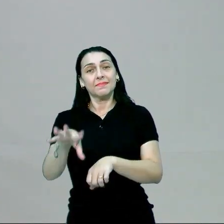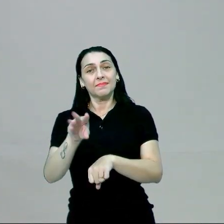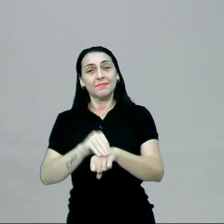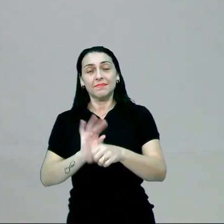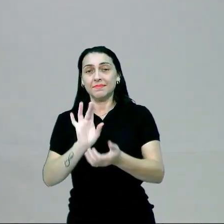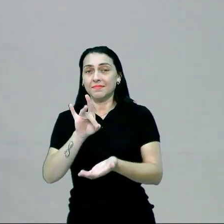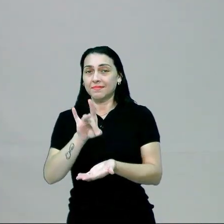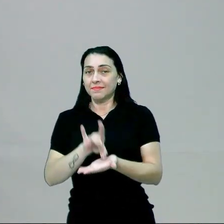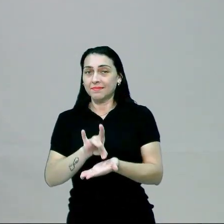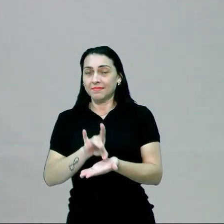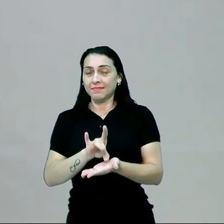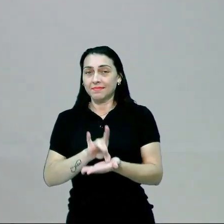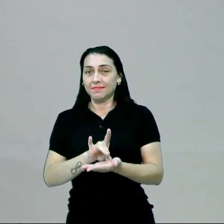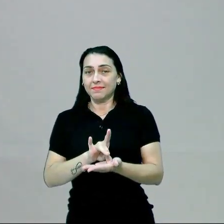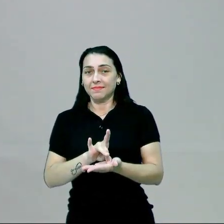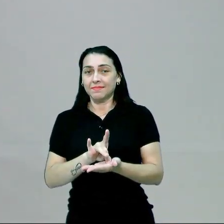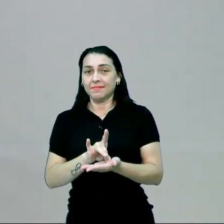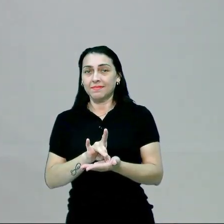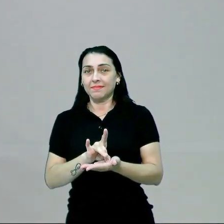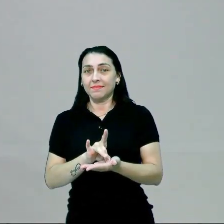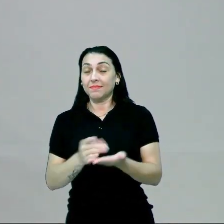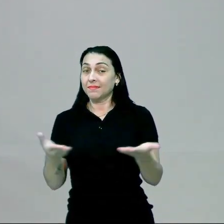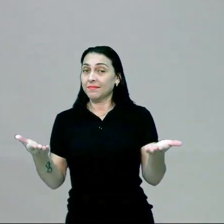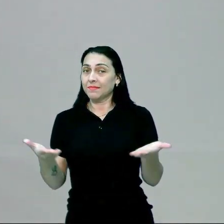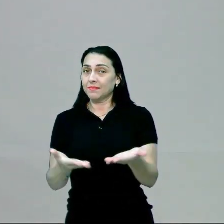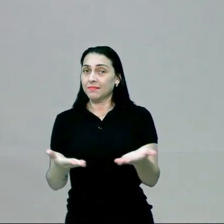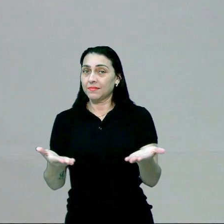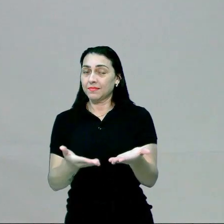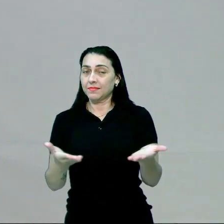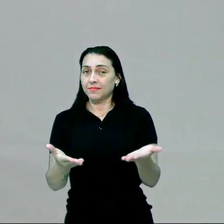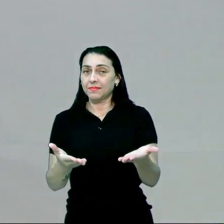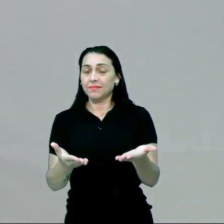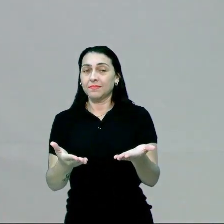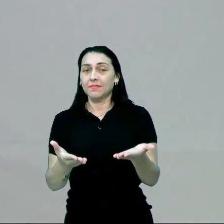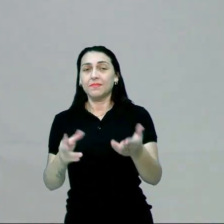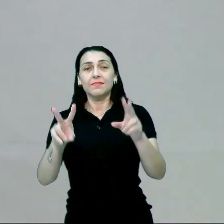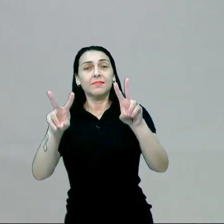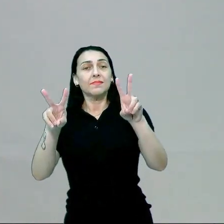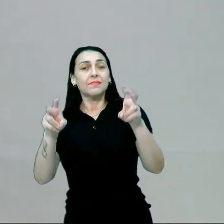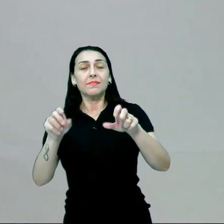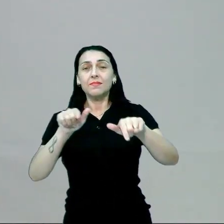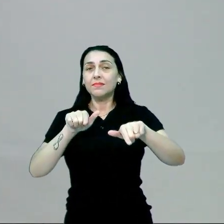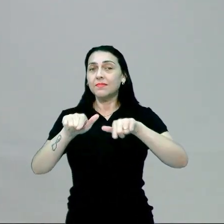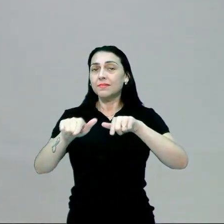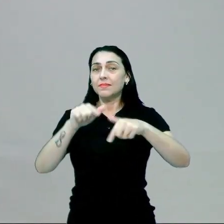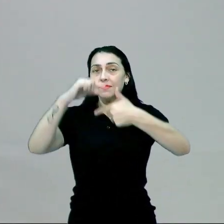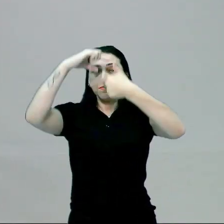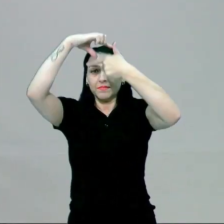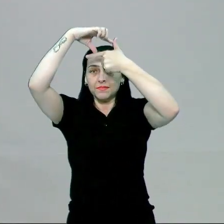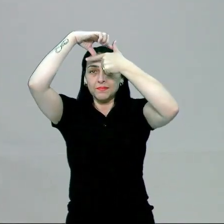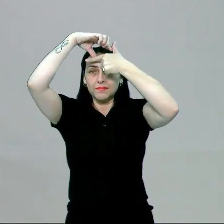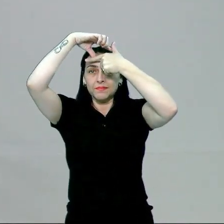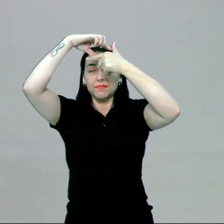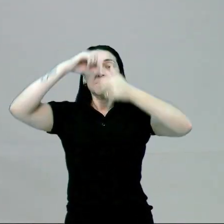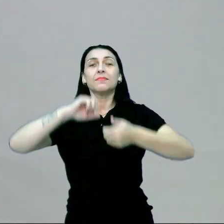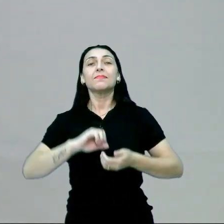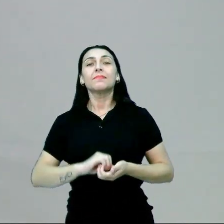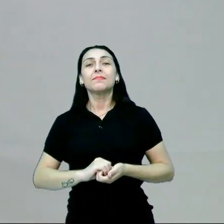conhecimento e a verdade, sendo que hoje nós vamos tratar do trabalho e alienação,